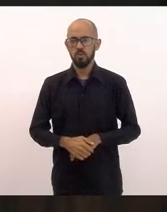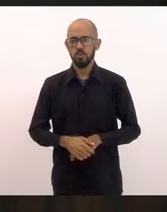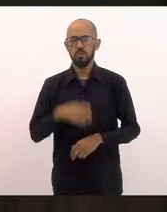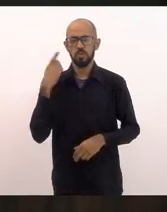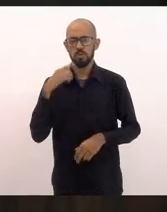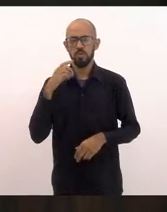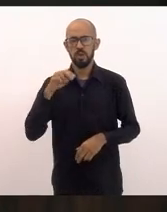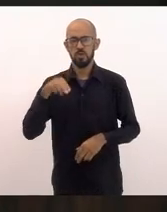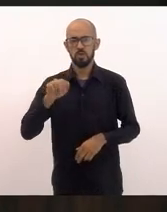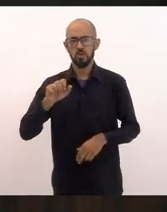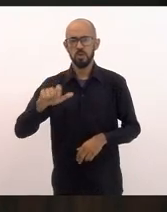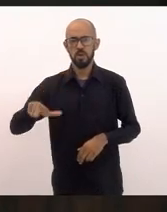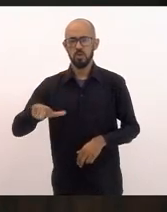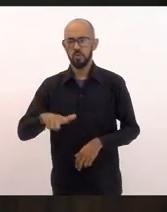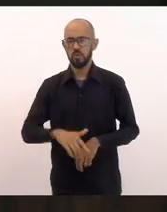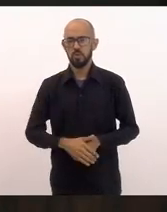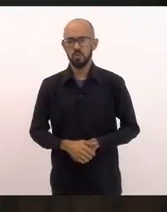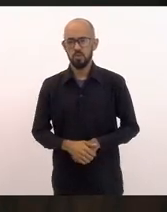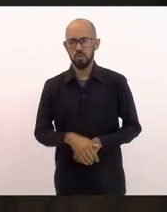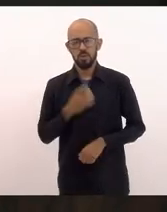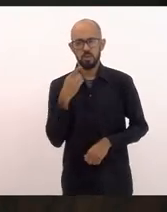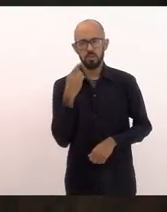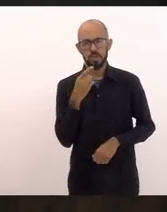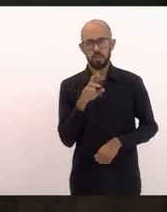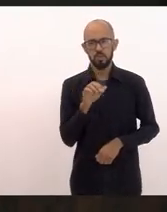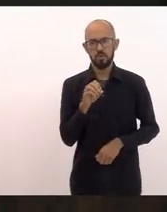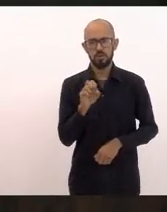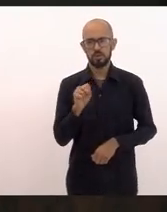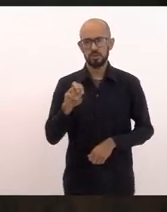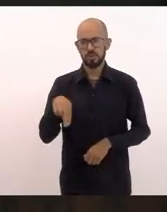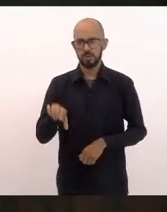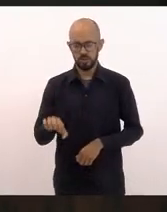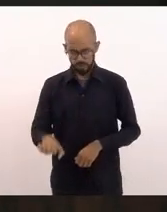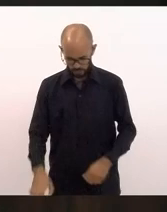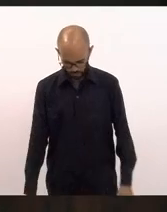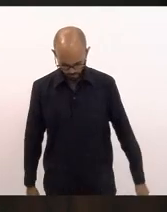Deputado Noel de Carvalho. Deputada Rosane Félix.